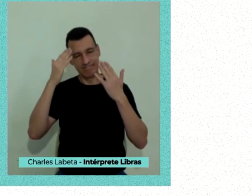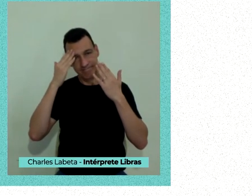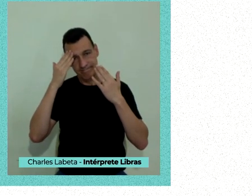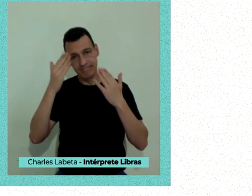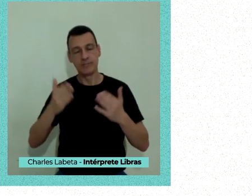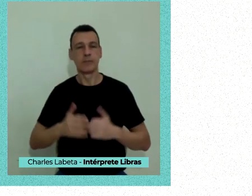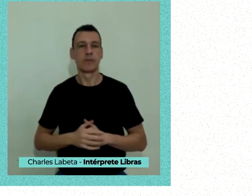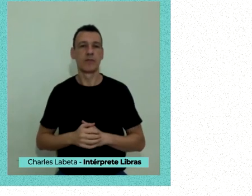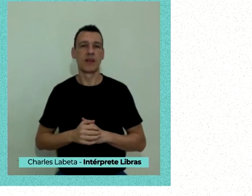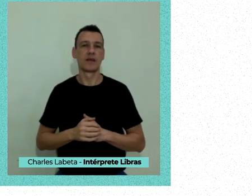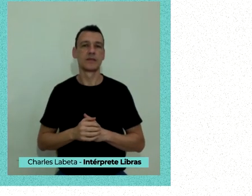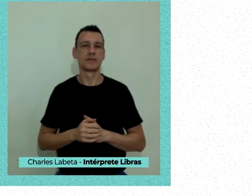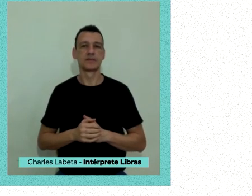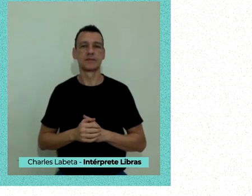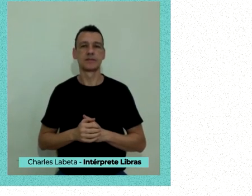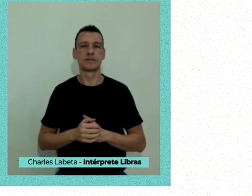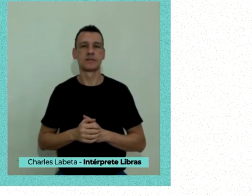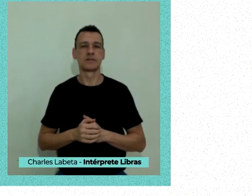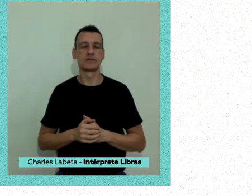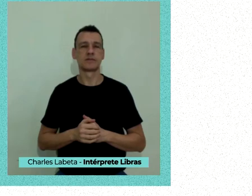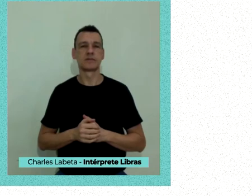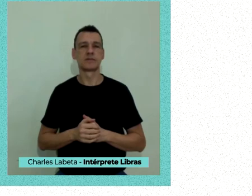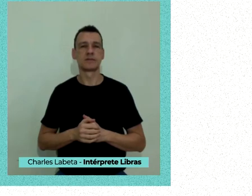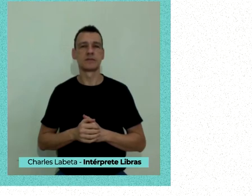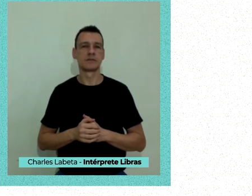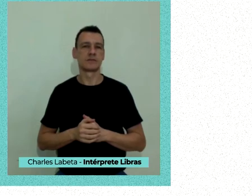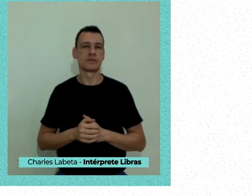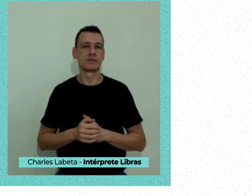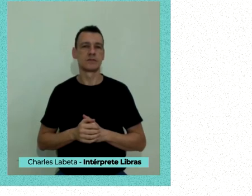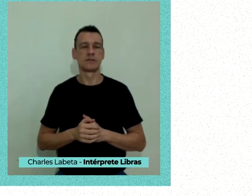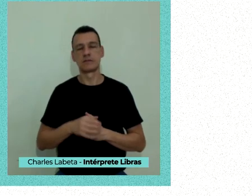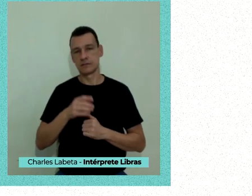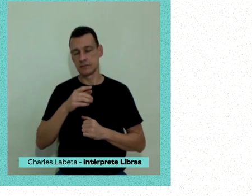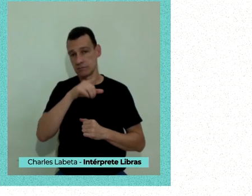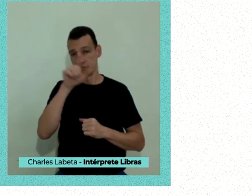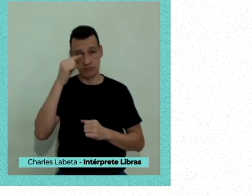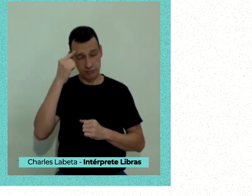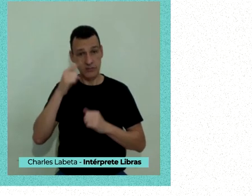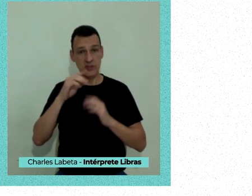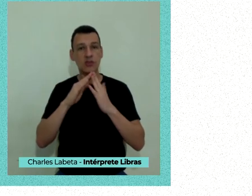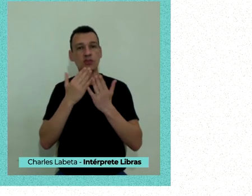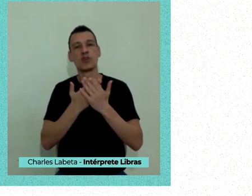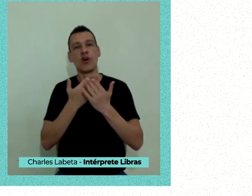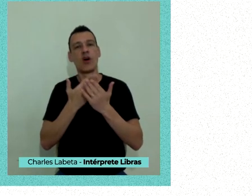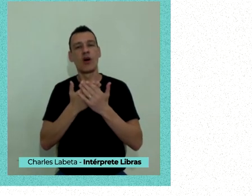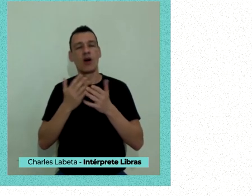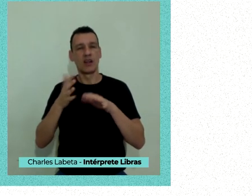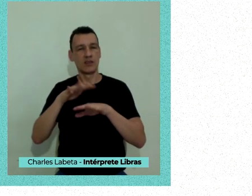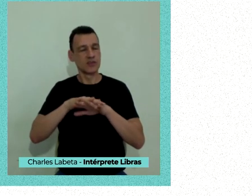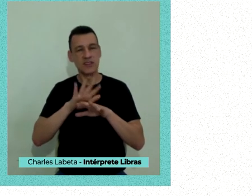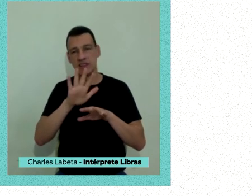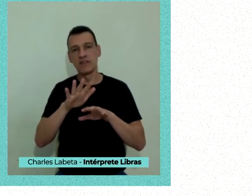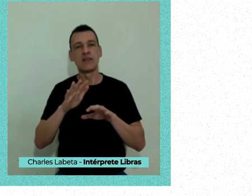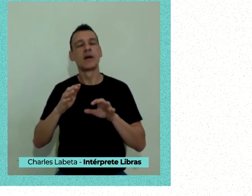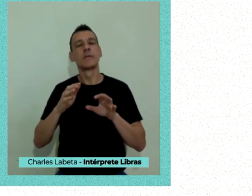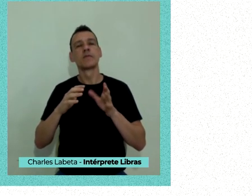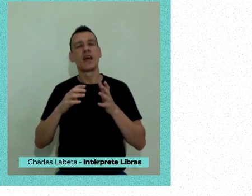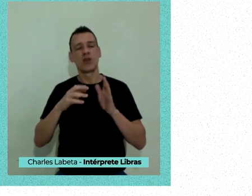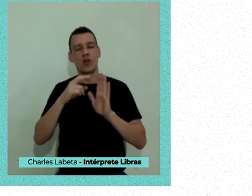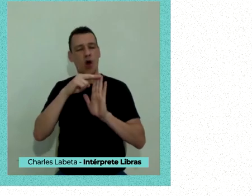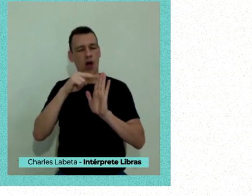aqui a importância da gente pensar uma escola inclusiva que rompa normas, que